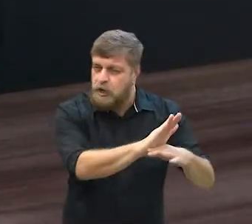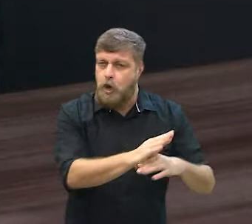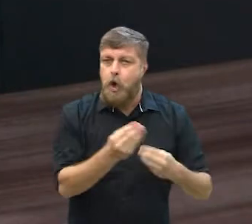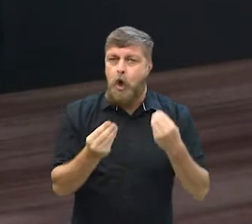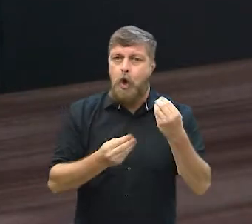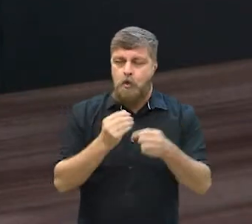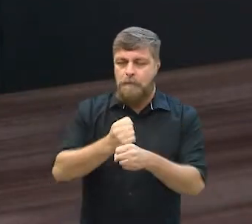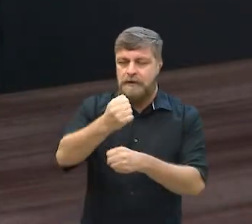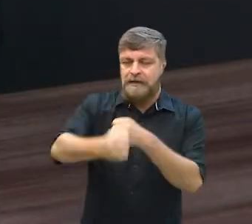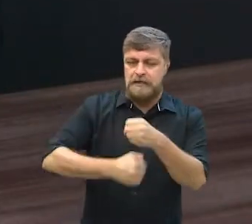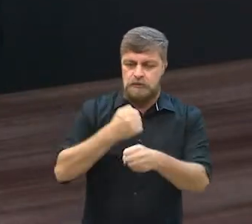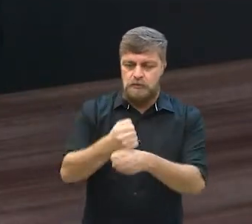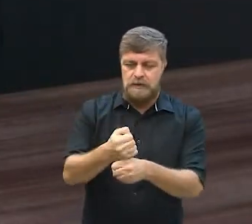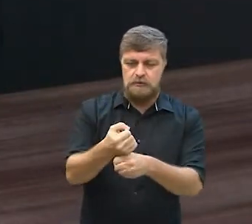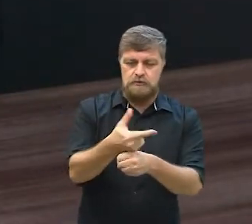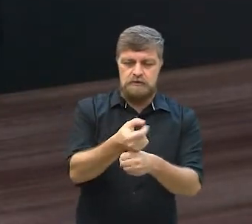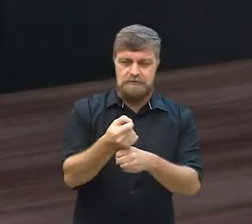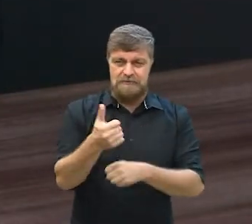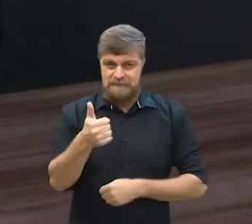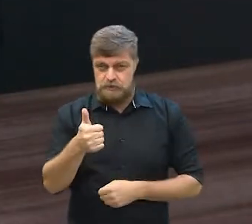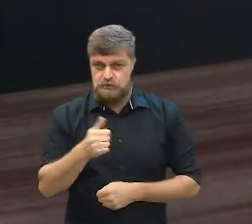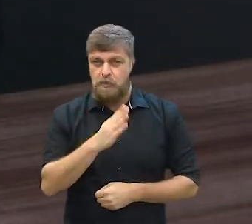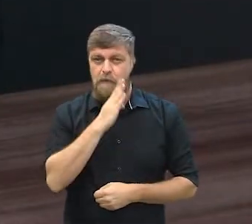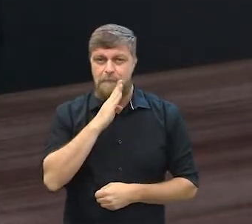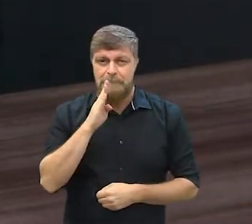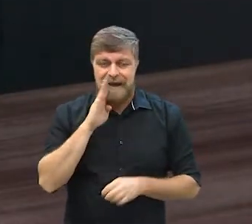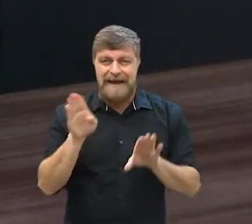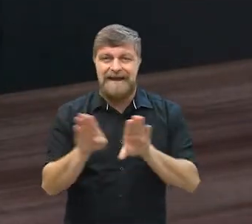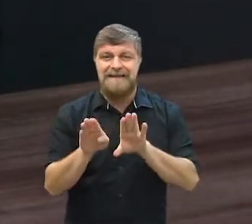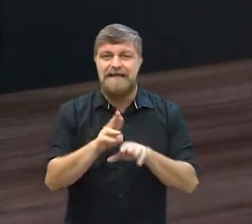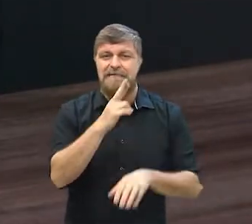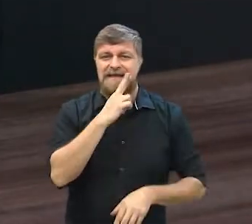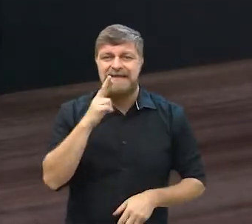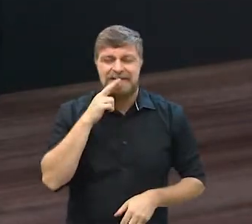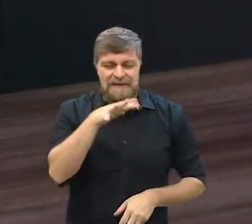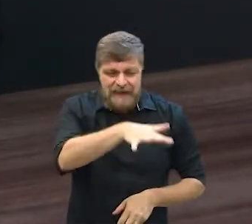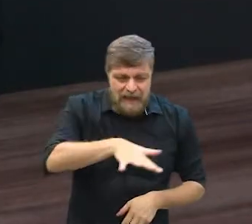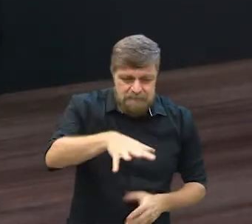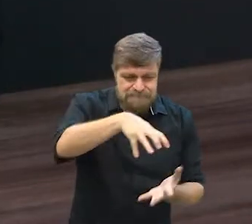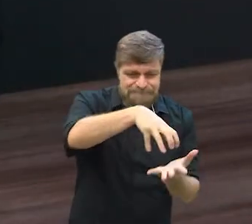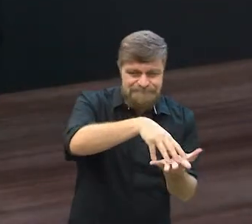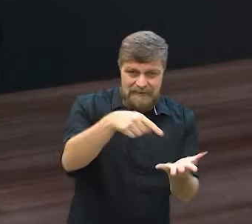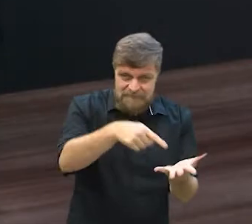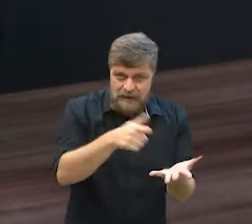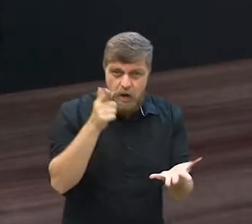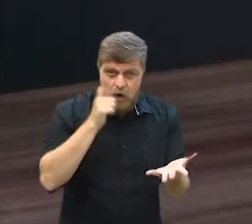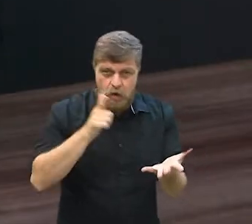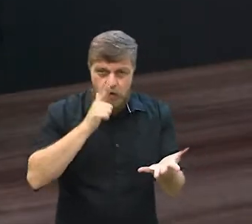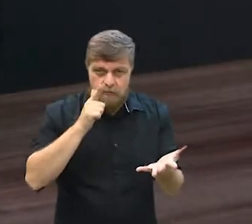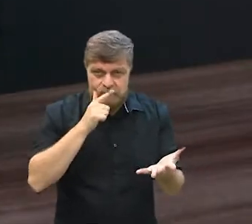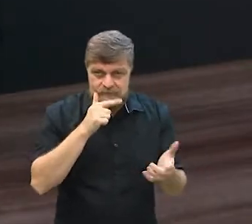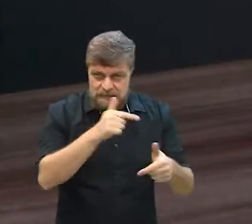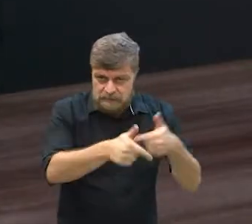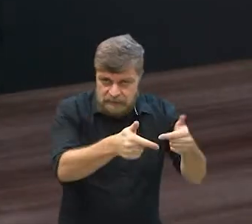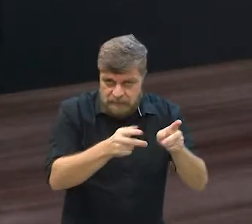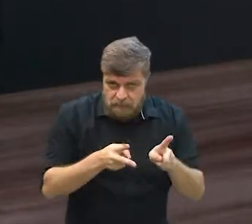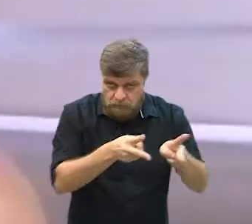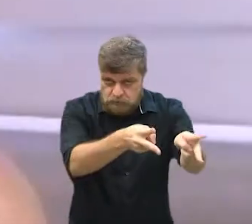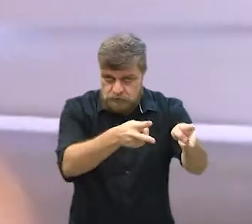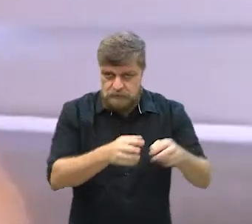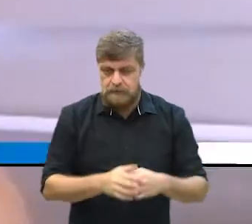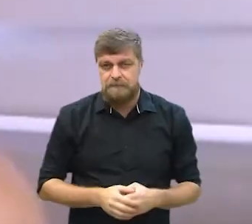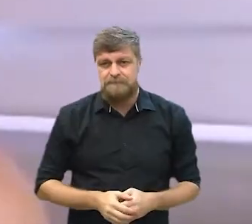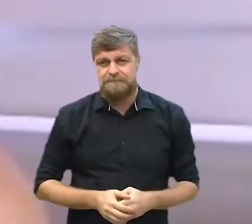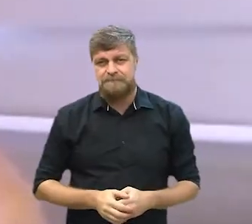você acredita que 2021 ainda o segmento de bares e restaurantes vai conseguir responder ao mercado?